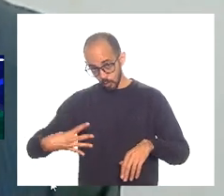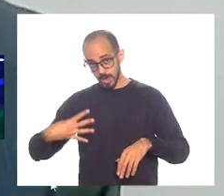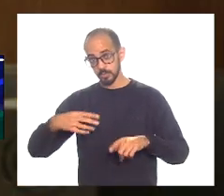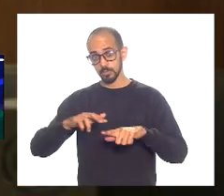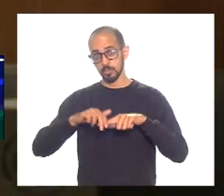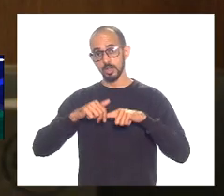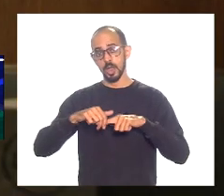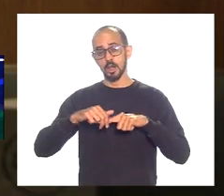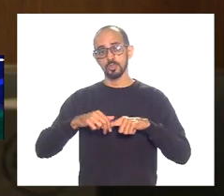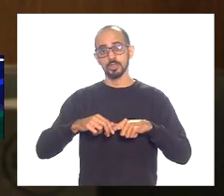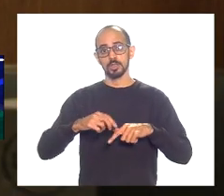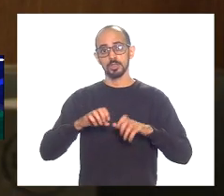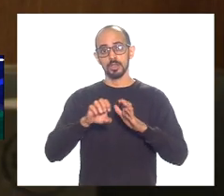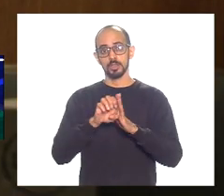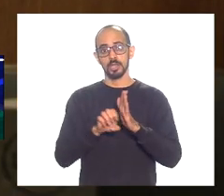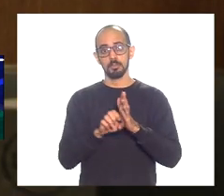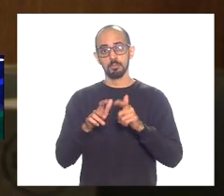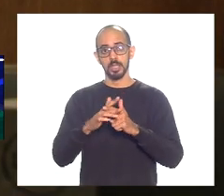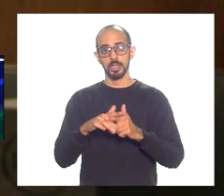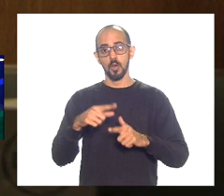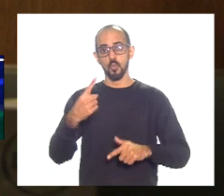Ok.